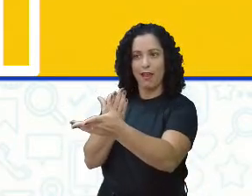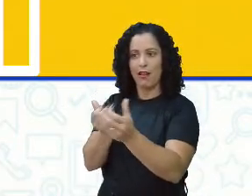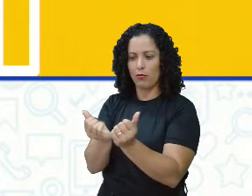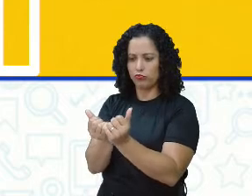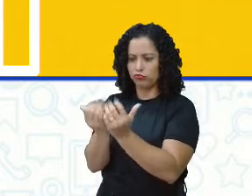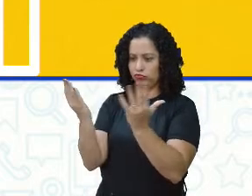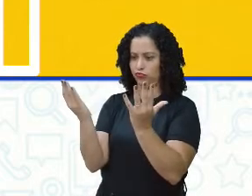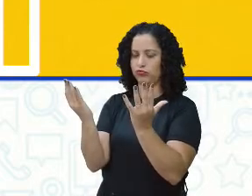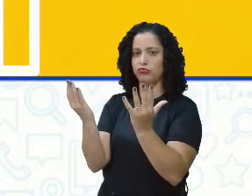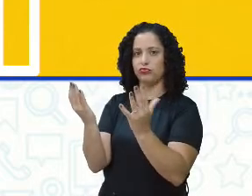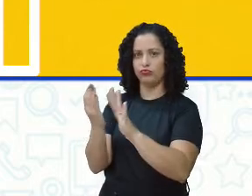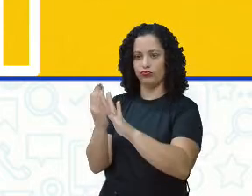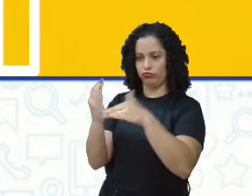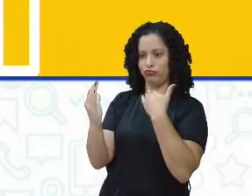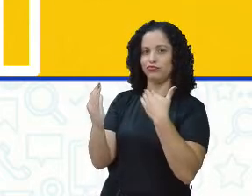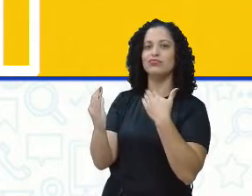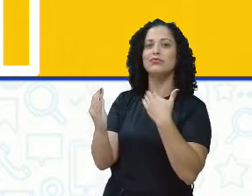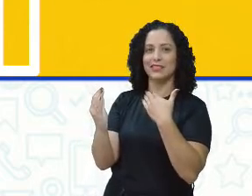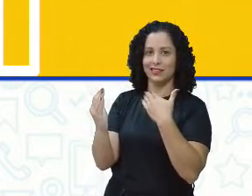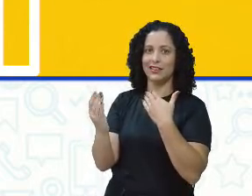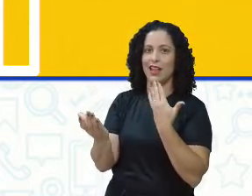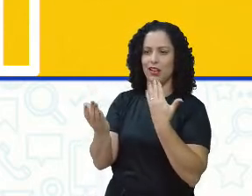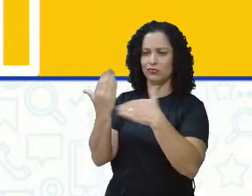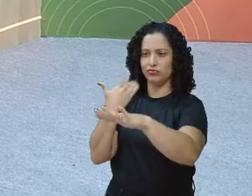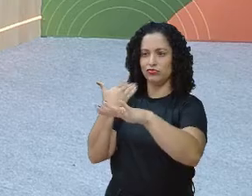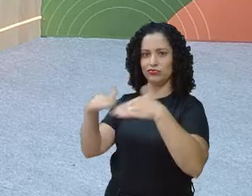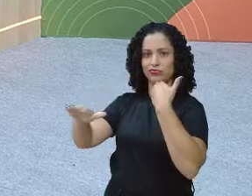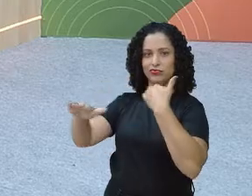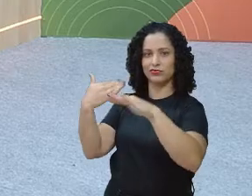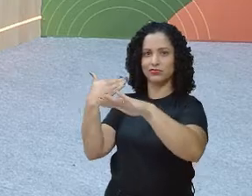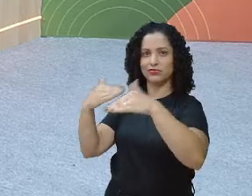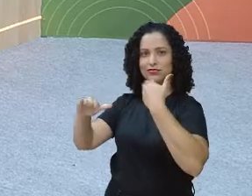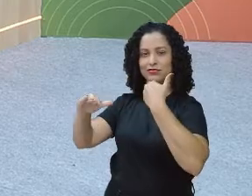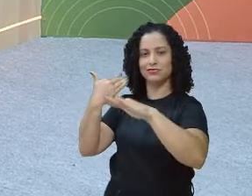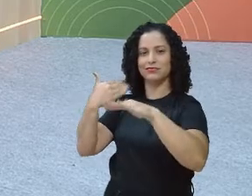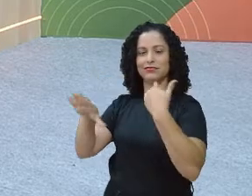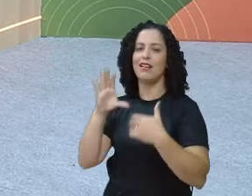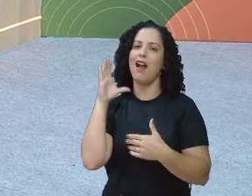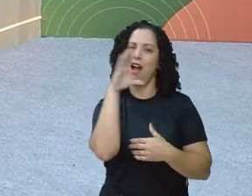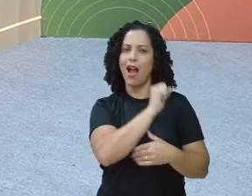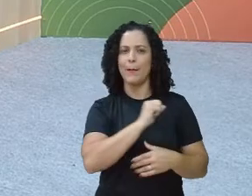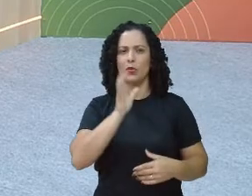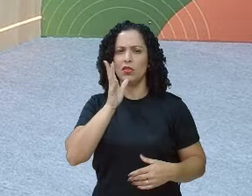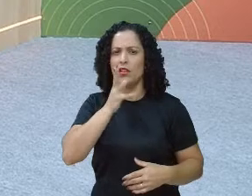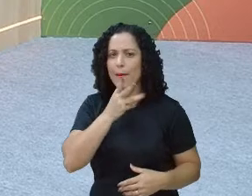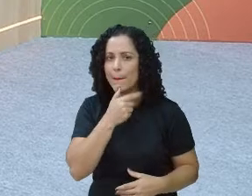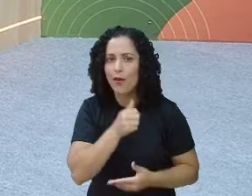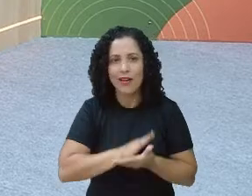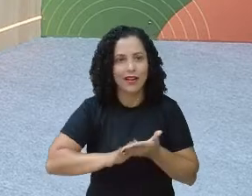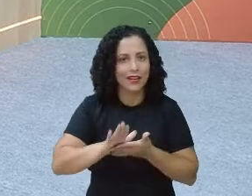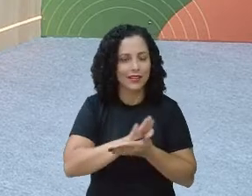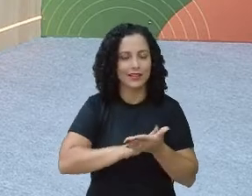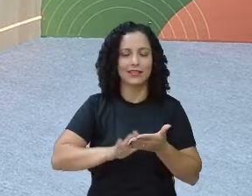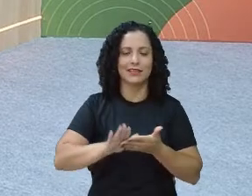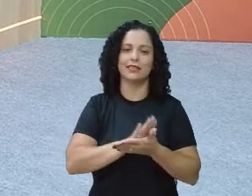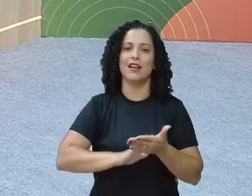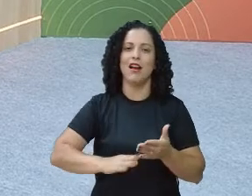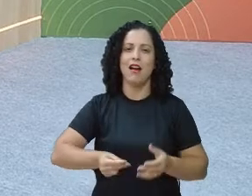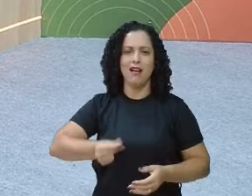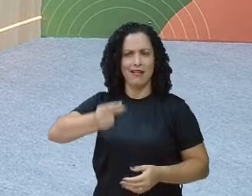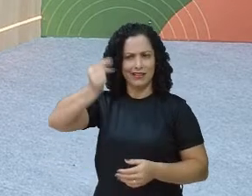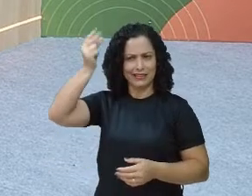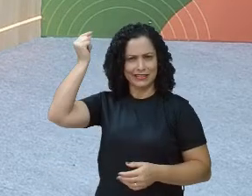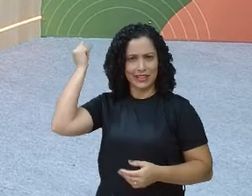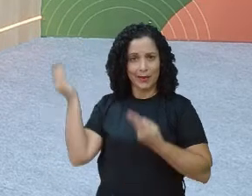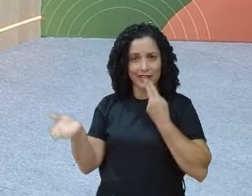mundo pode receber o meu e-mail, assim não há um delay, ou seja, um atraso na transmissão da ideia, como acontecia